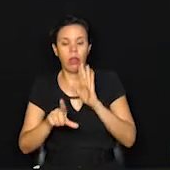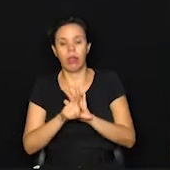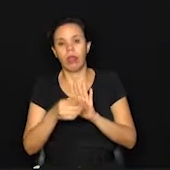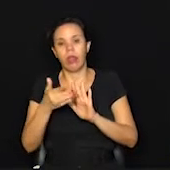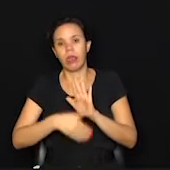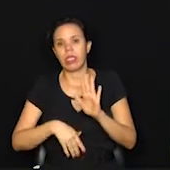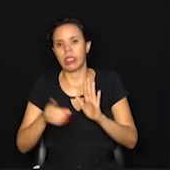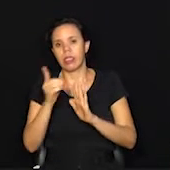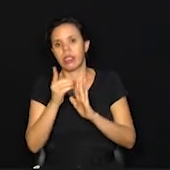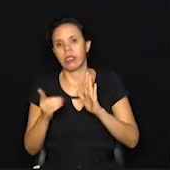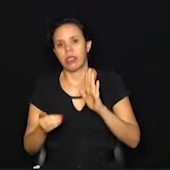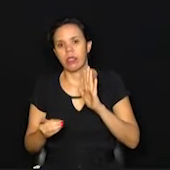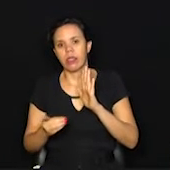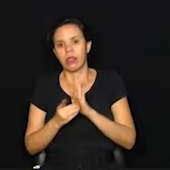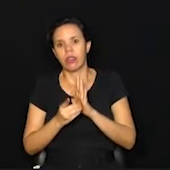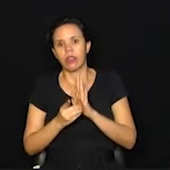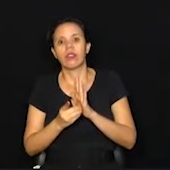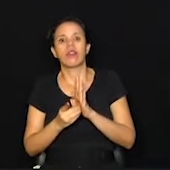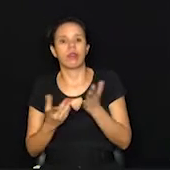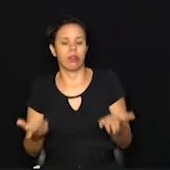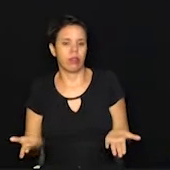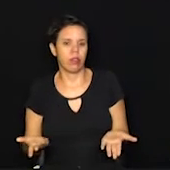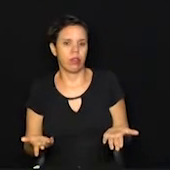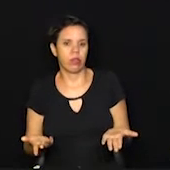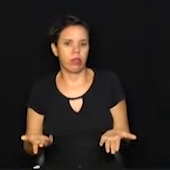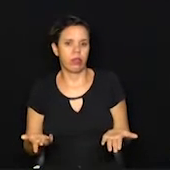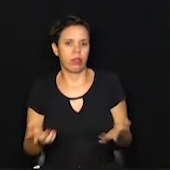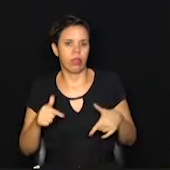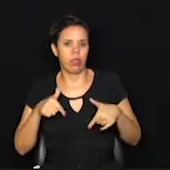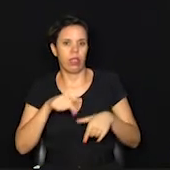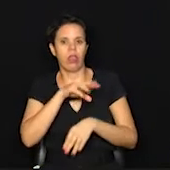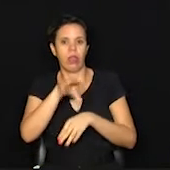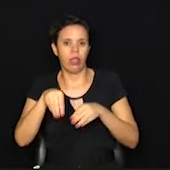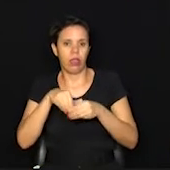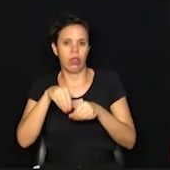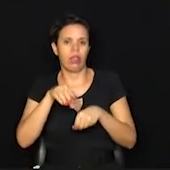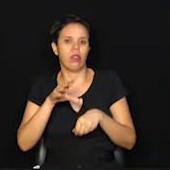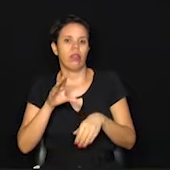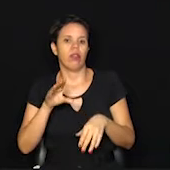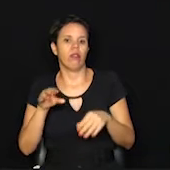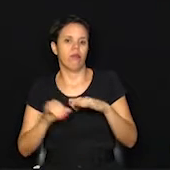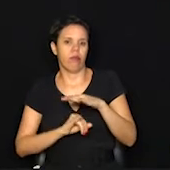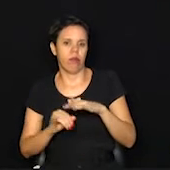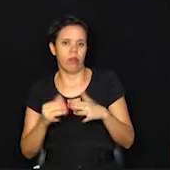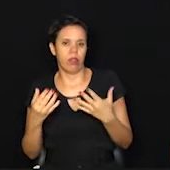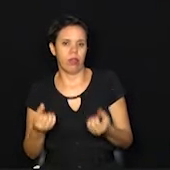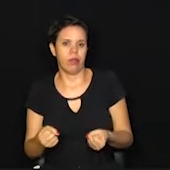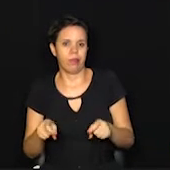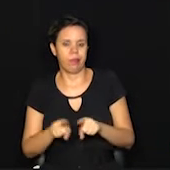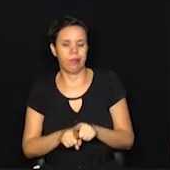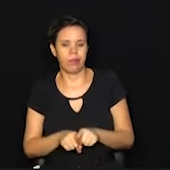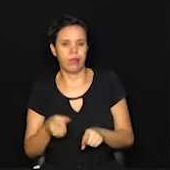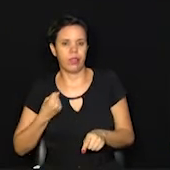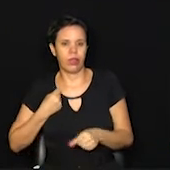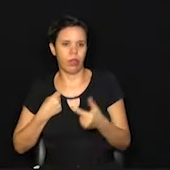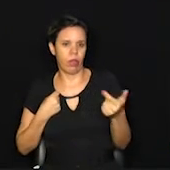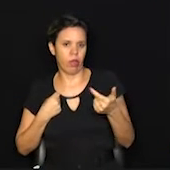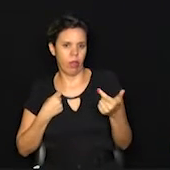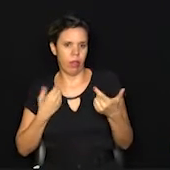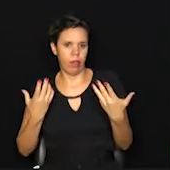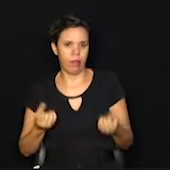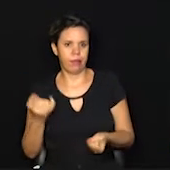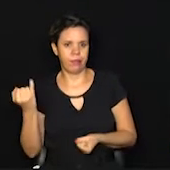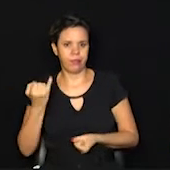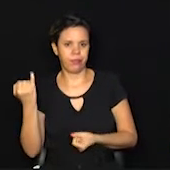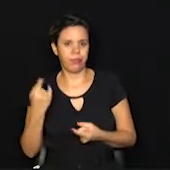devia assim decreto de tutorial número dois não era ato institucional uma beleza né esse ato institucional número dois é importante